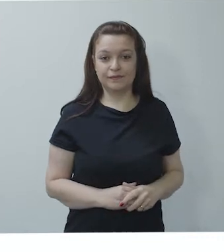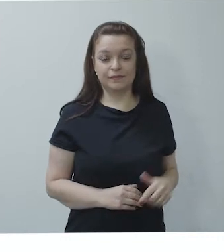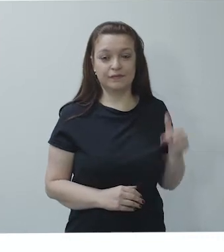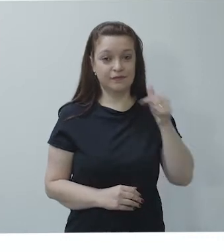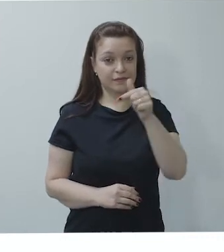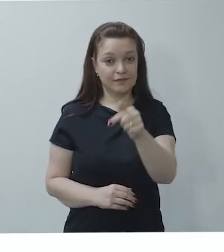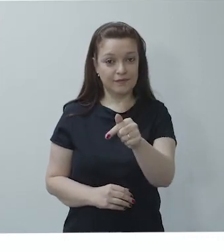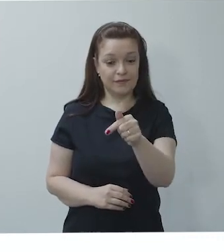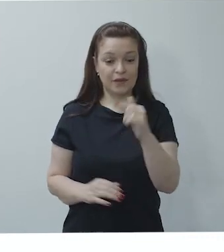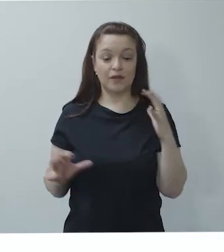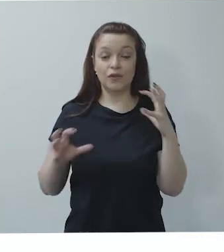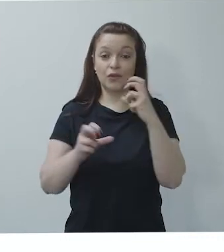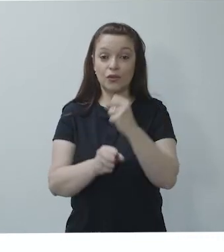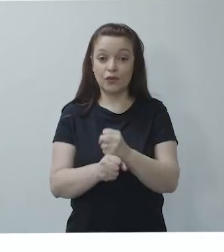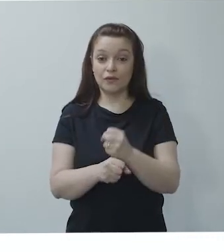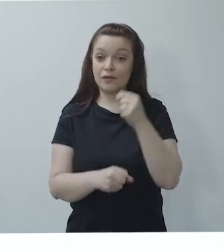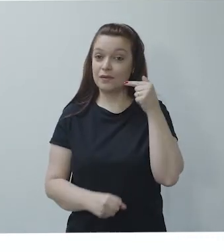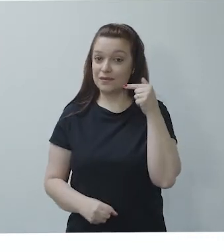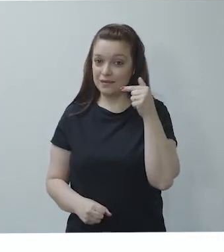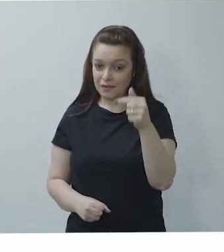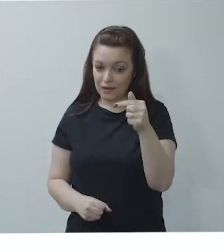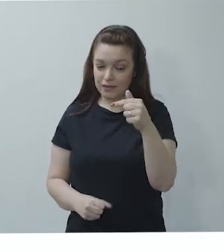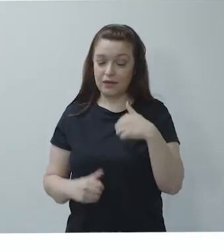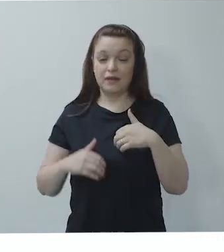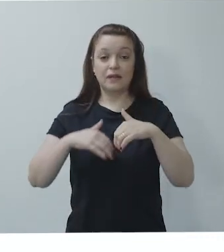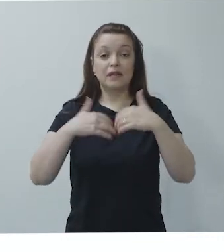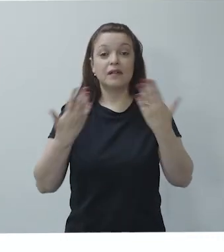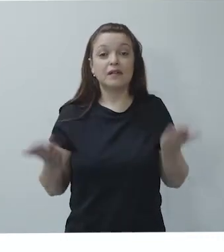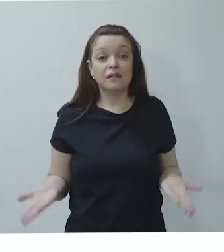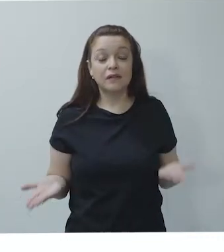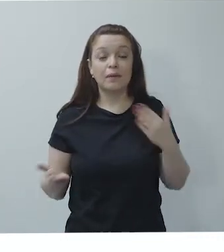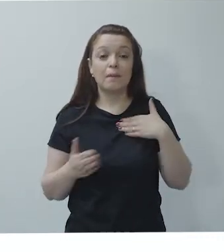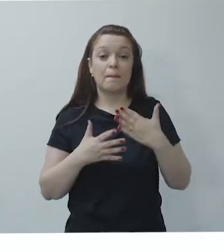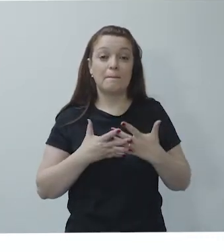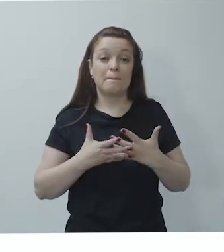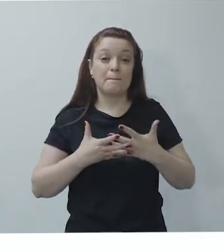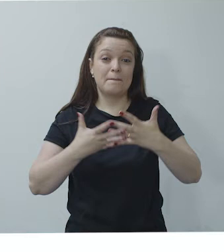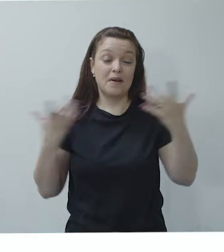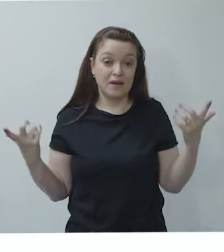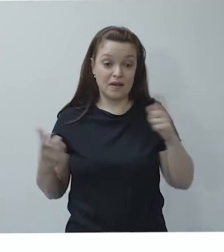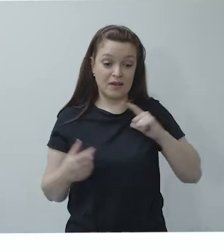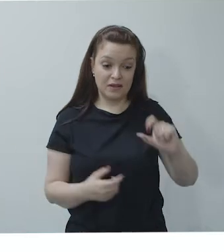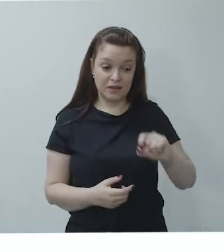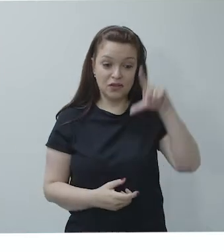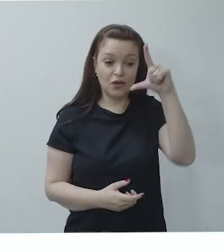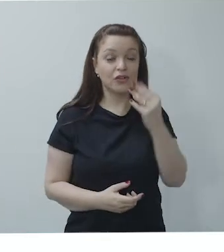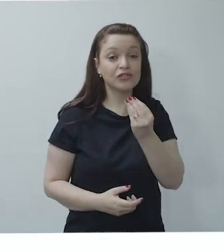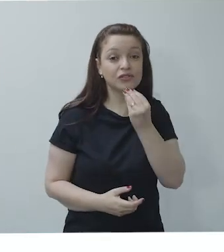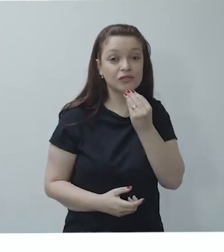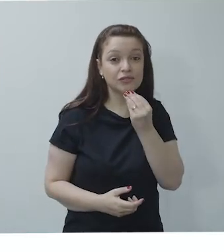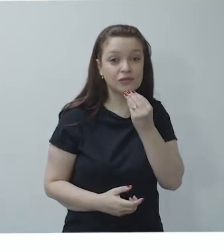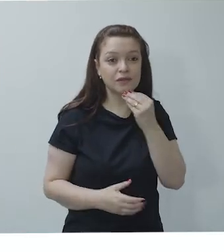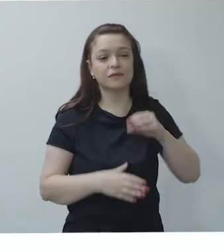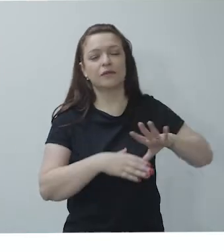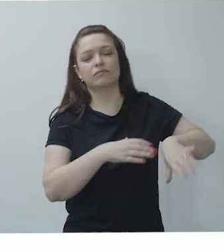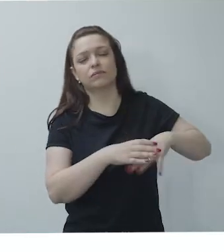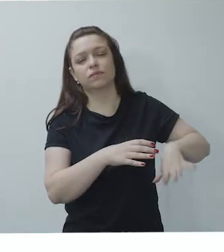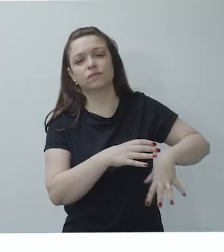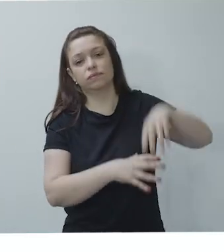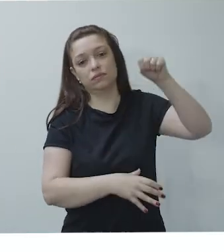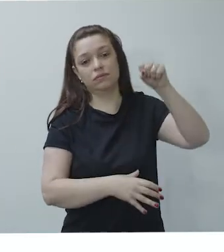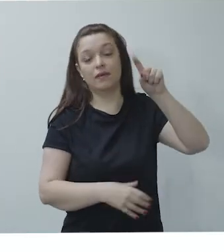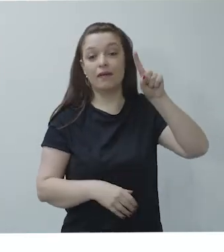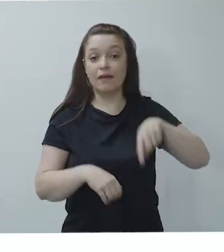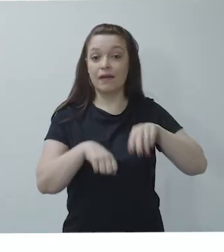seis, sete bolas na cor cinza. Então, a cor mais provável de ser